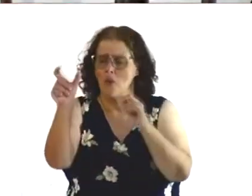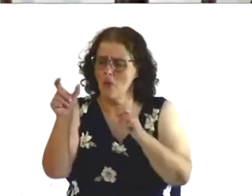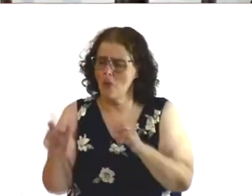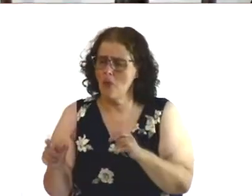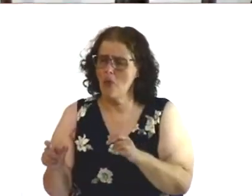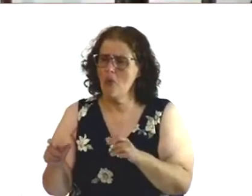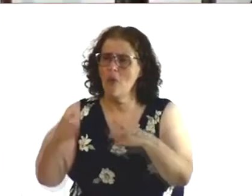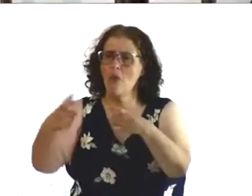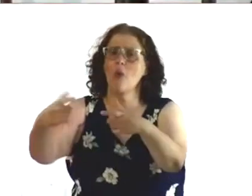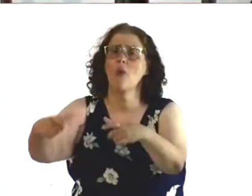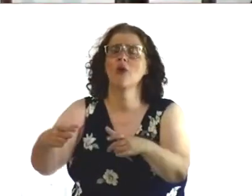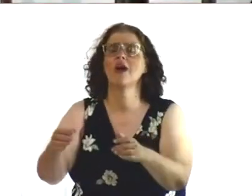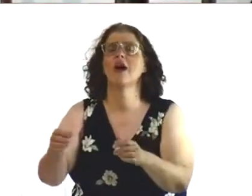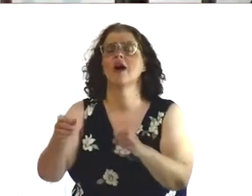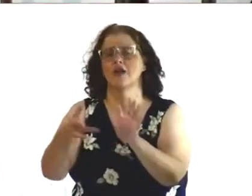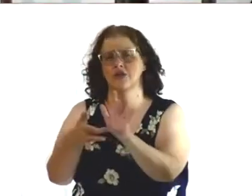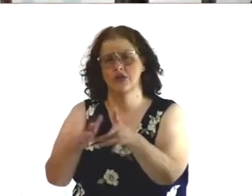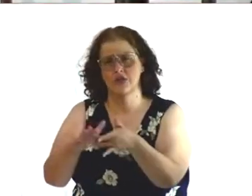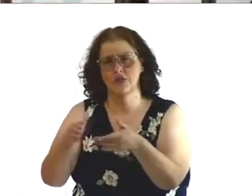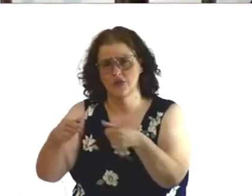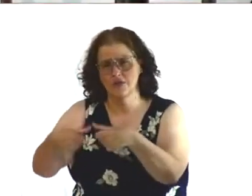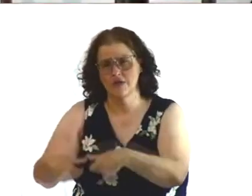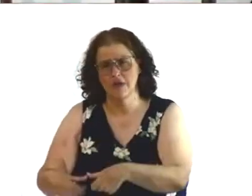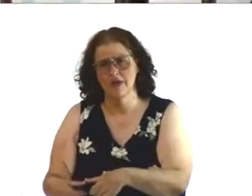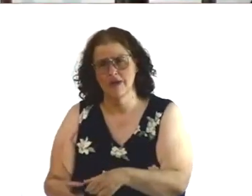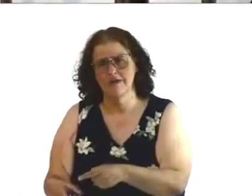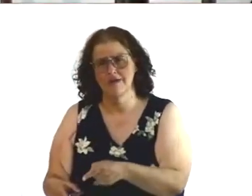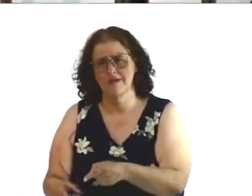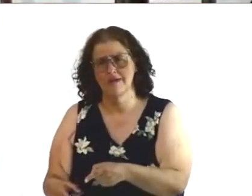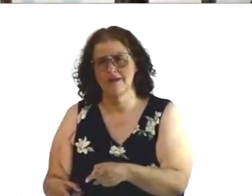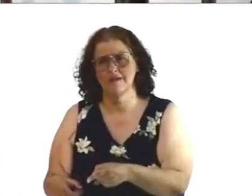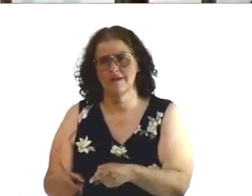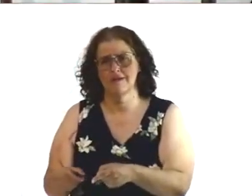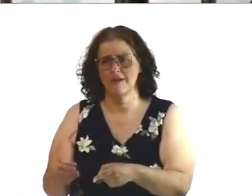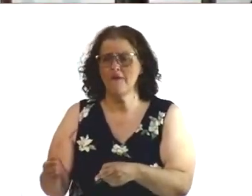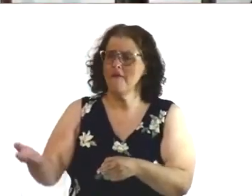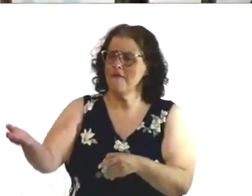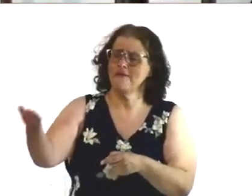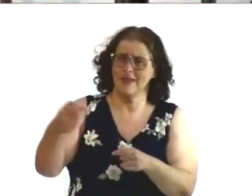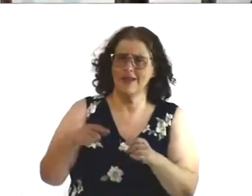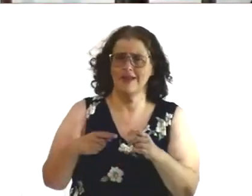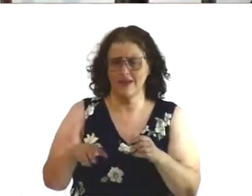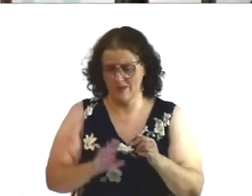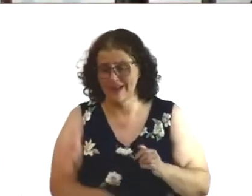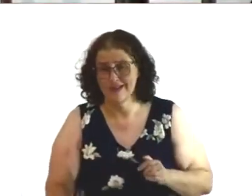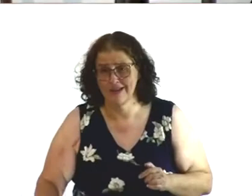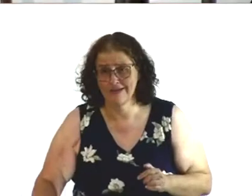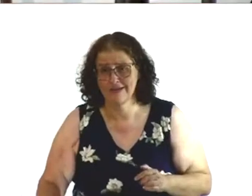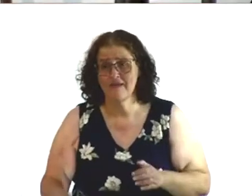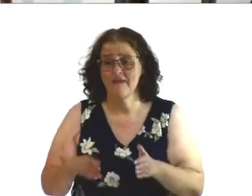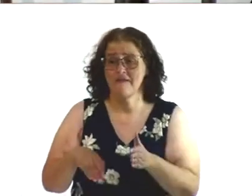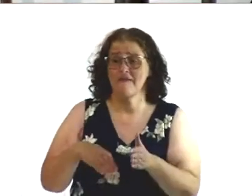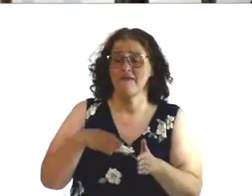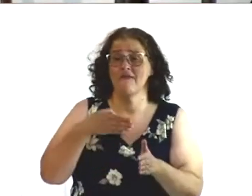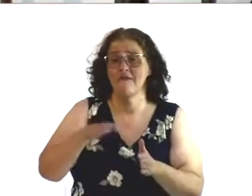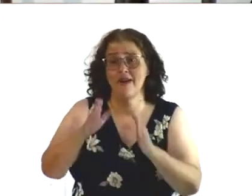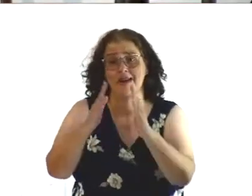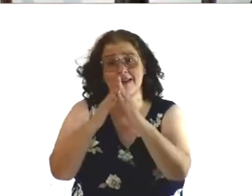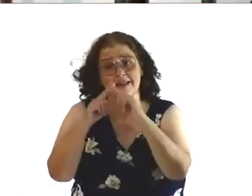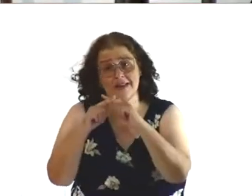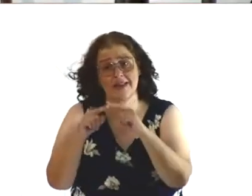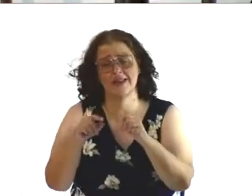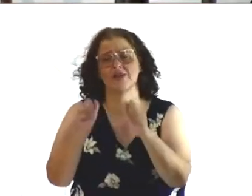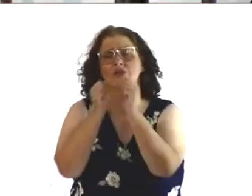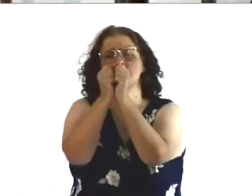bem isso claramente, vá à igreja com seus pais, desde o berçário até o